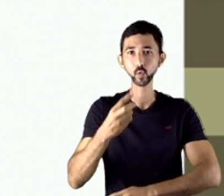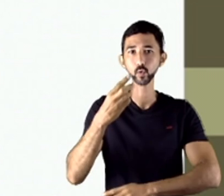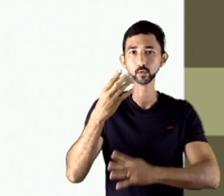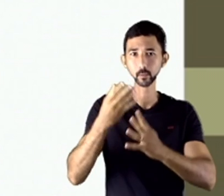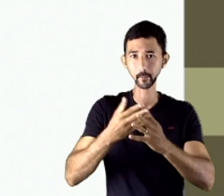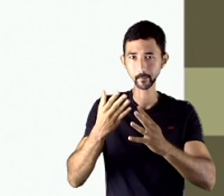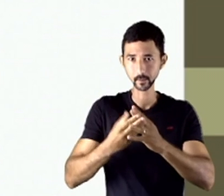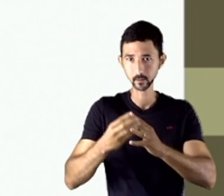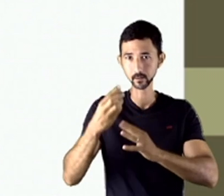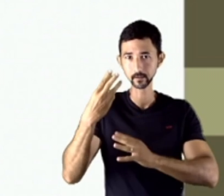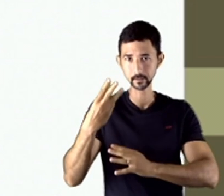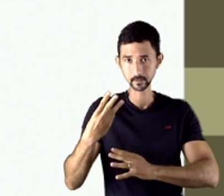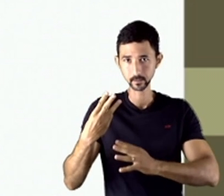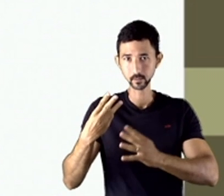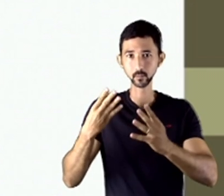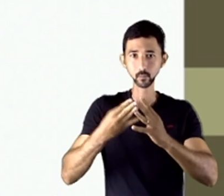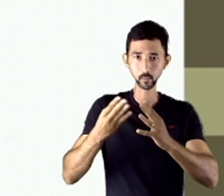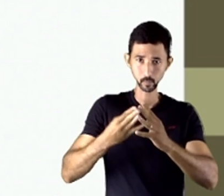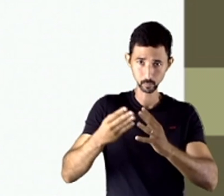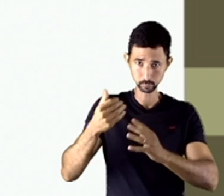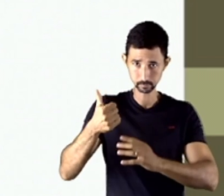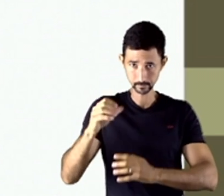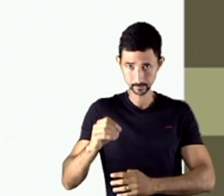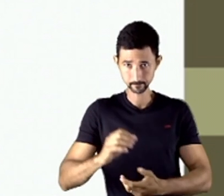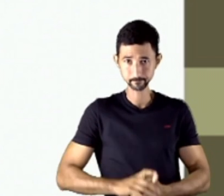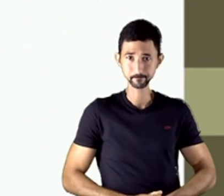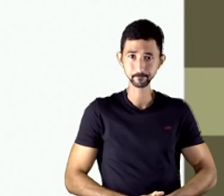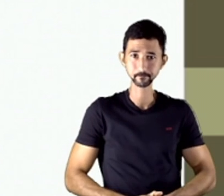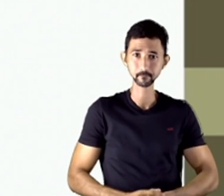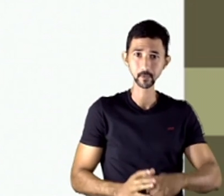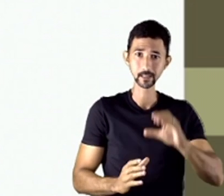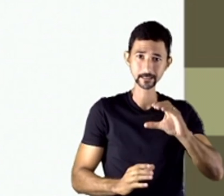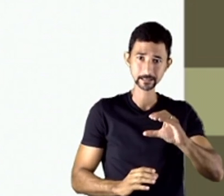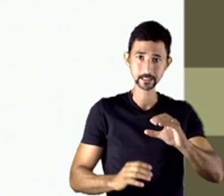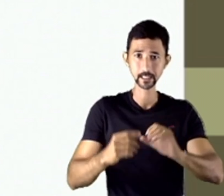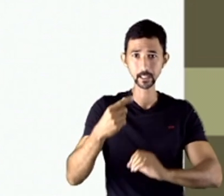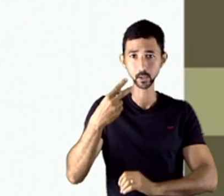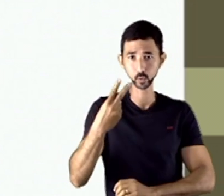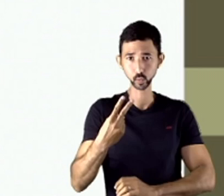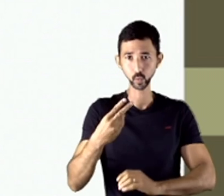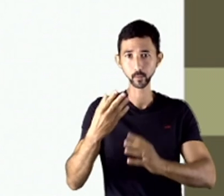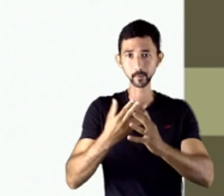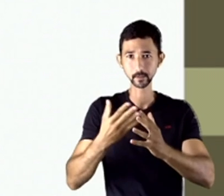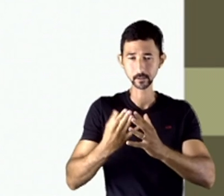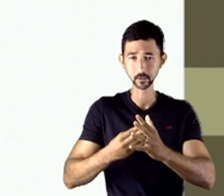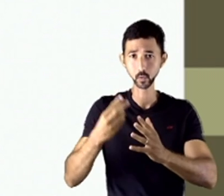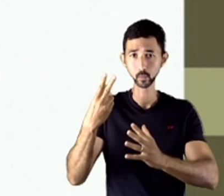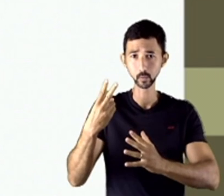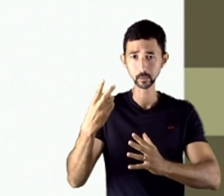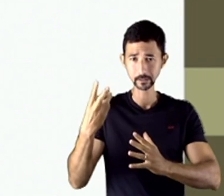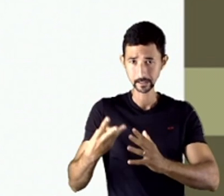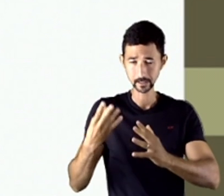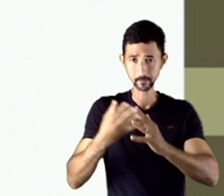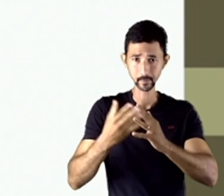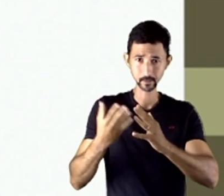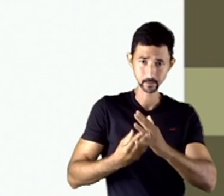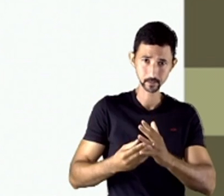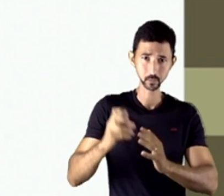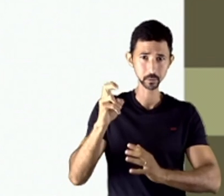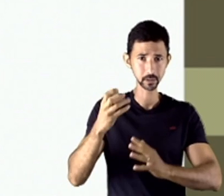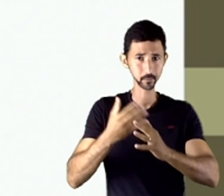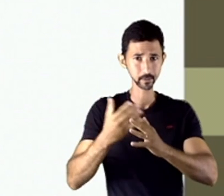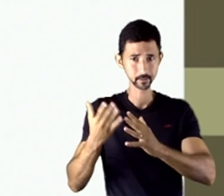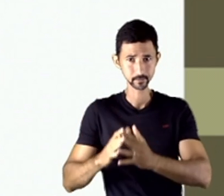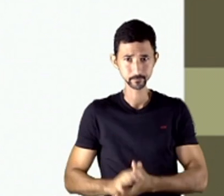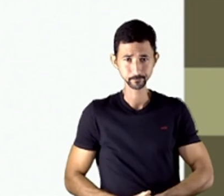somente. 2, 3 e 5 prestações somente. Ou todas as possibilidades. Ou seja, pode dividir de 2, de